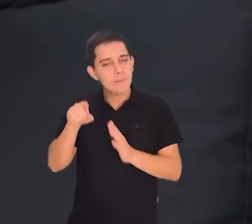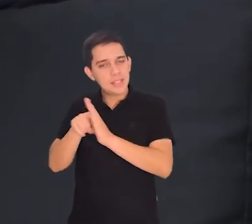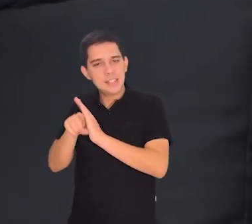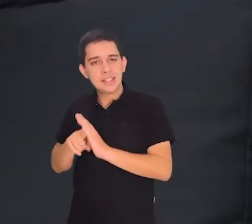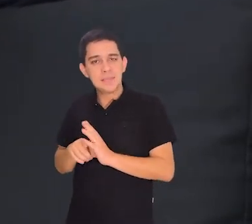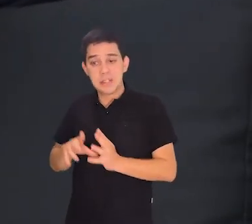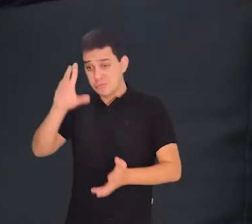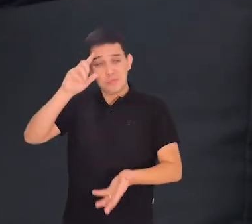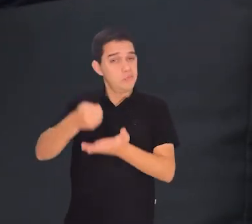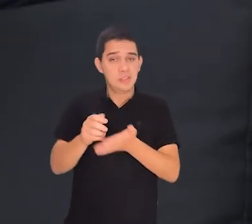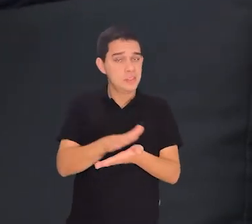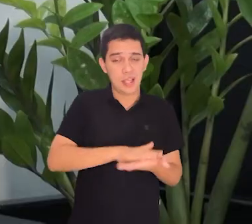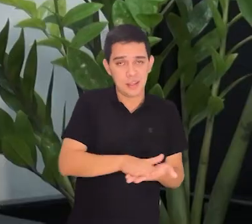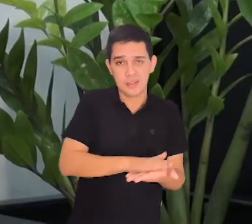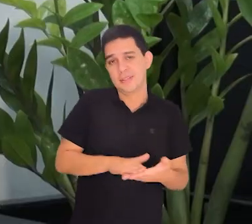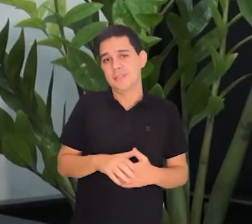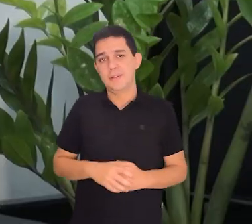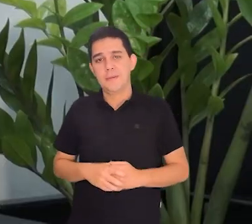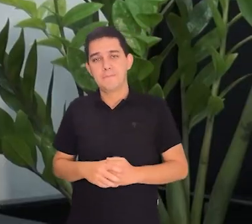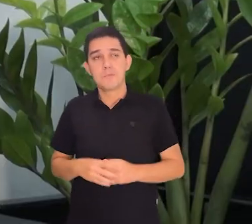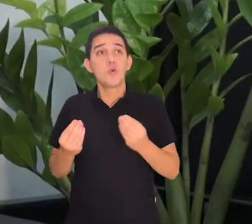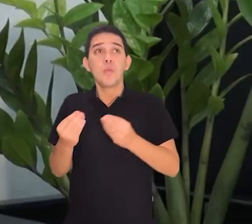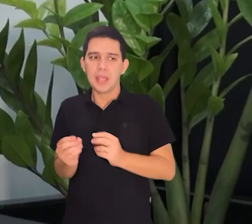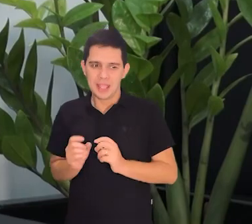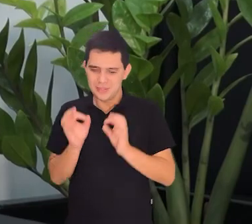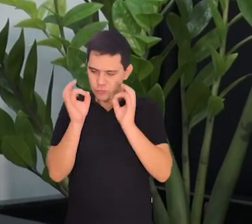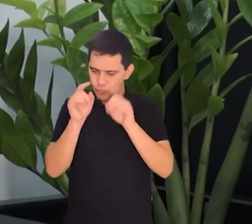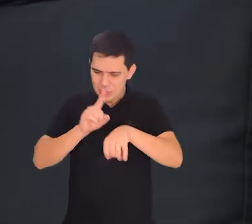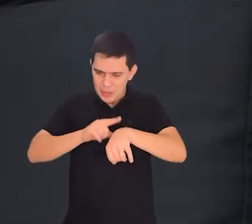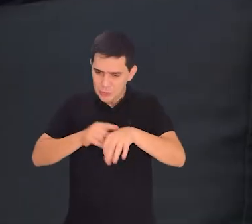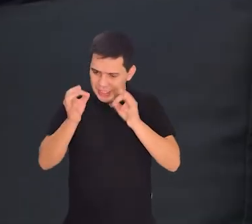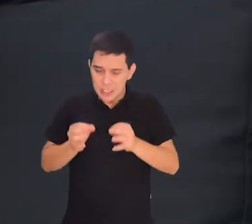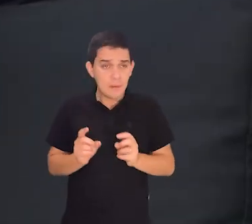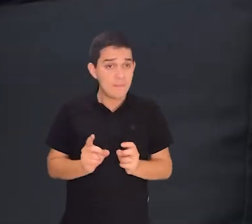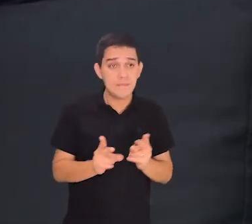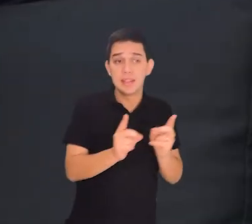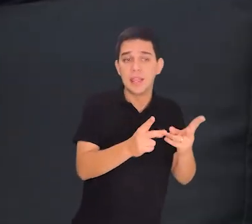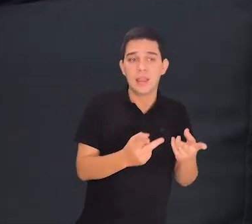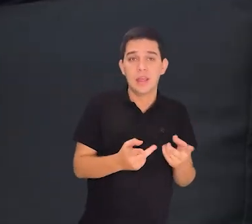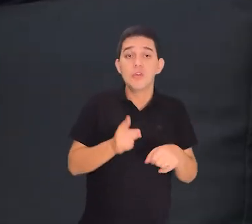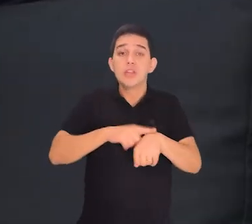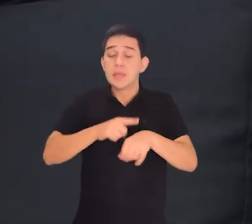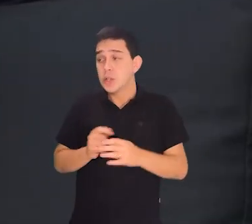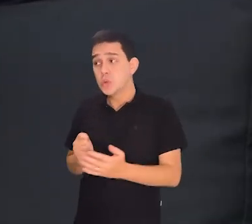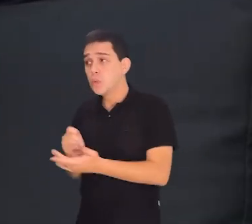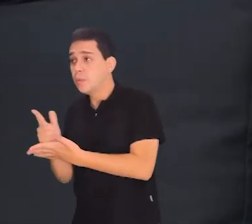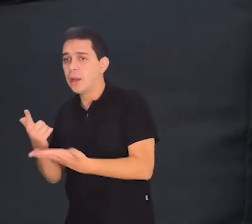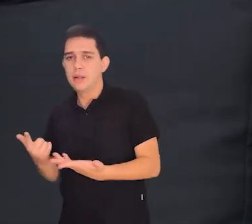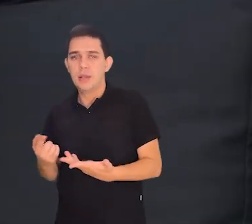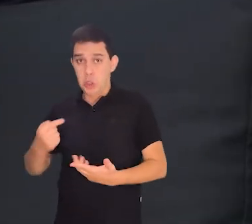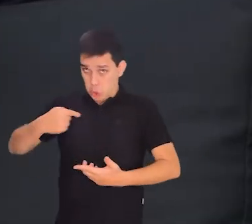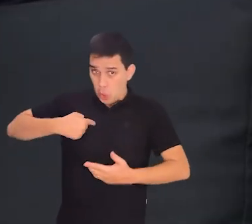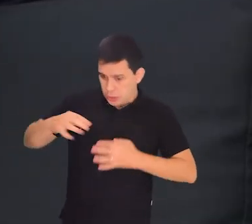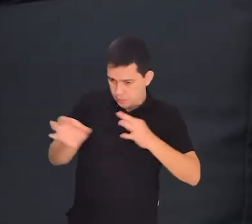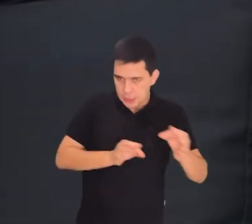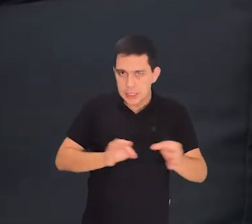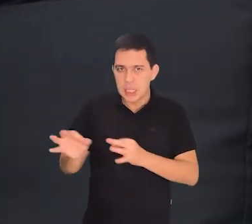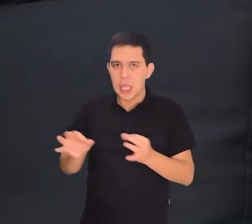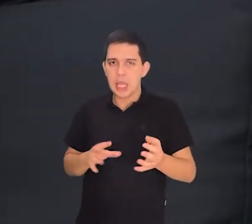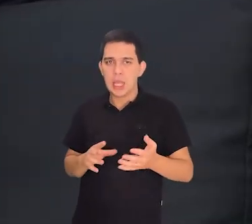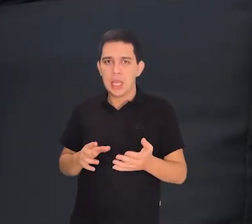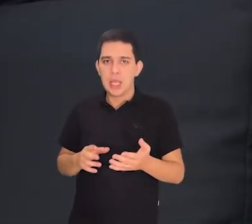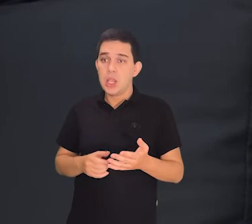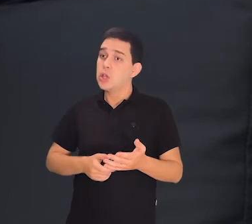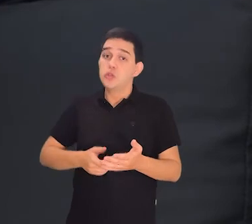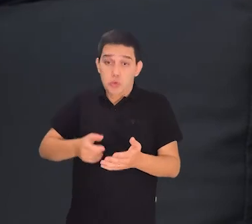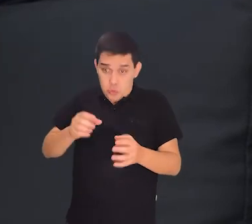história de especular. Quando é o momento certo de vender? Quando é o momento certo de comprar? Para nós planejadores, O momento certo de comprar é todos os